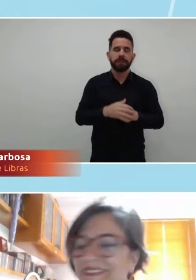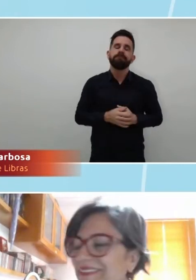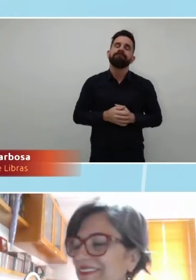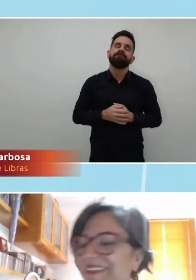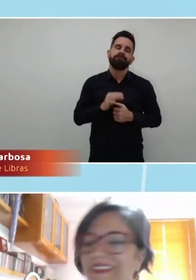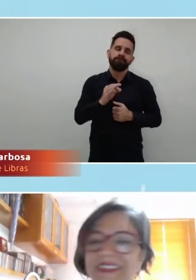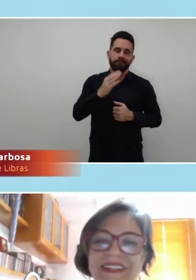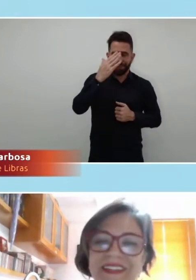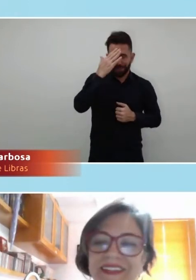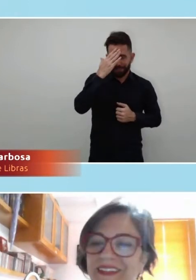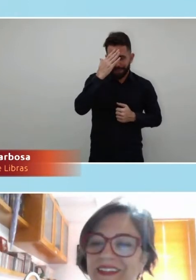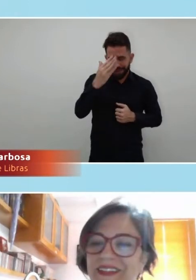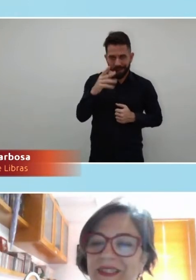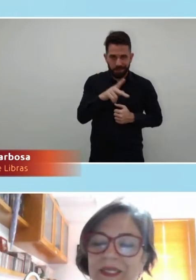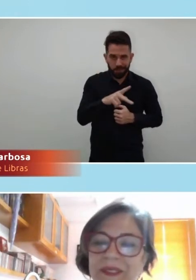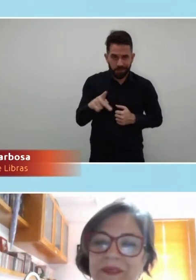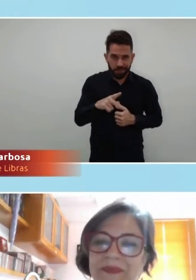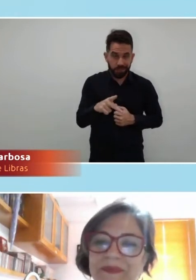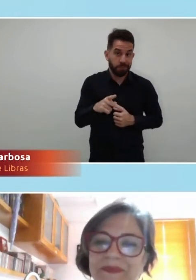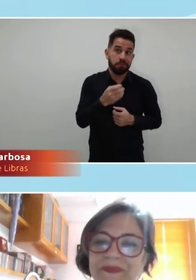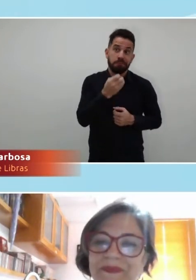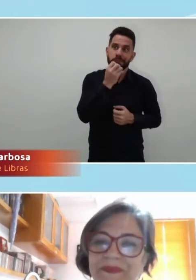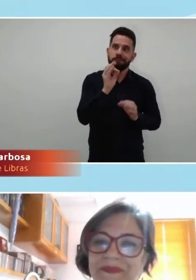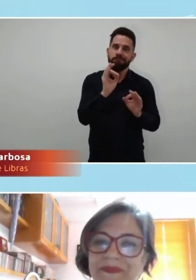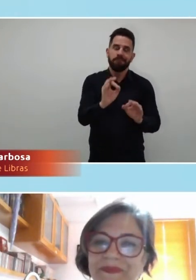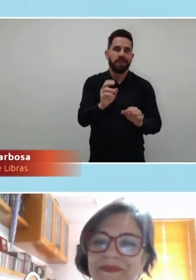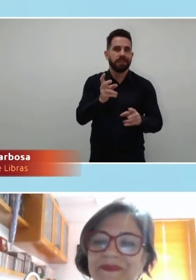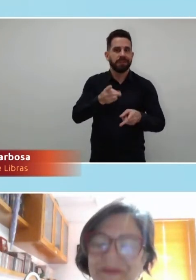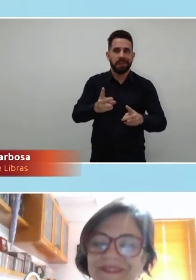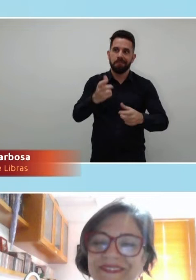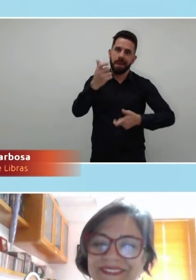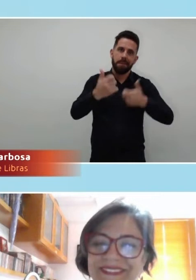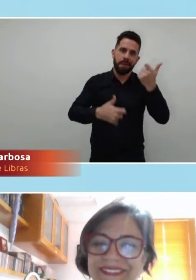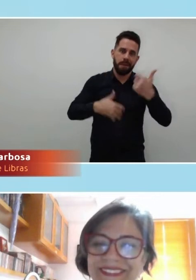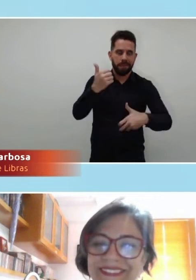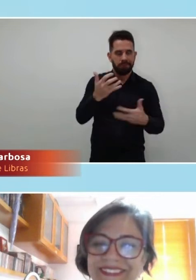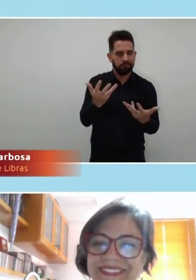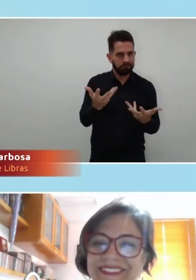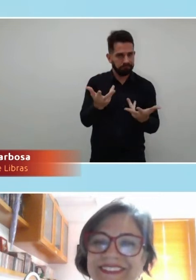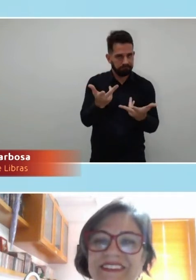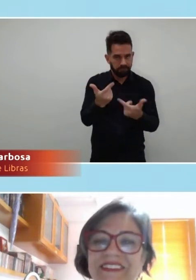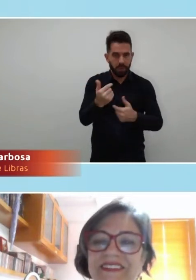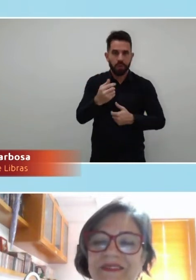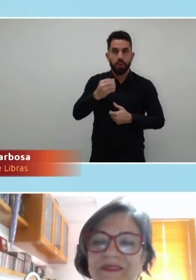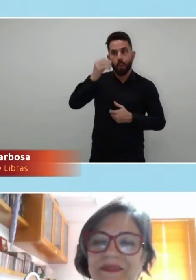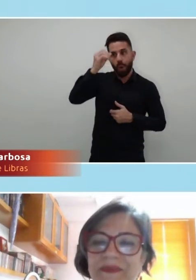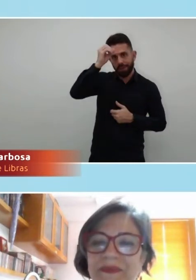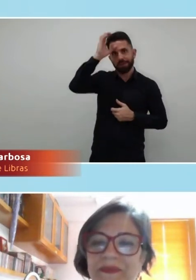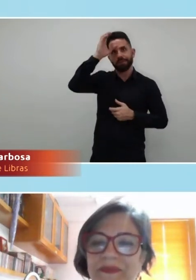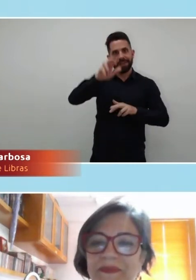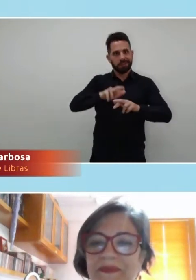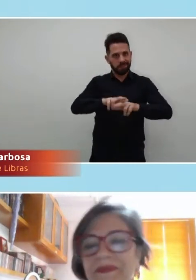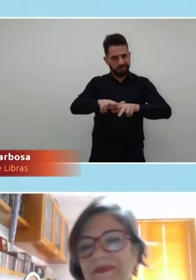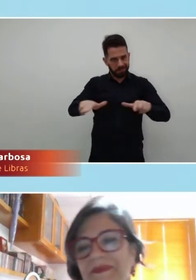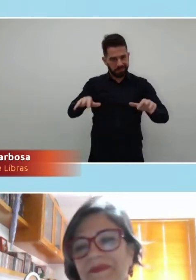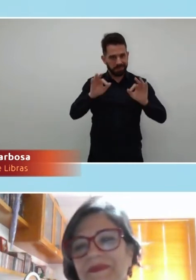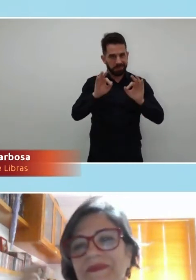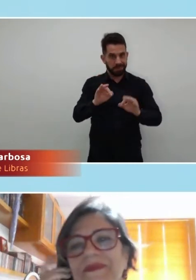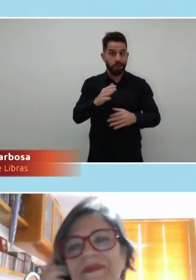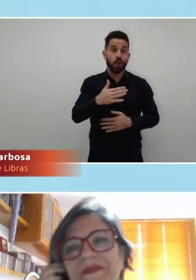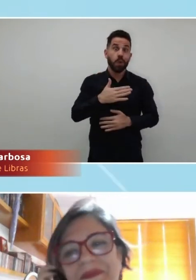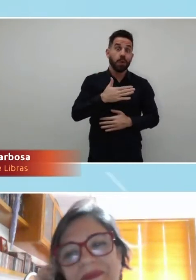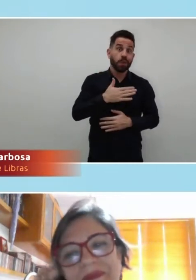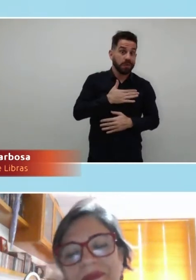Esther, pela sua presença. Sempre muito bom contar com as suas explicações, com o seu conhecimento aqui no Conexões. E já gostei da sugestão da gente